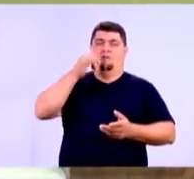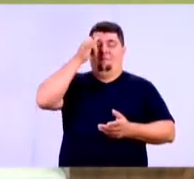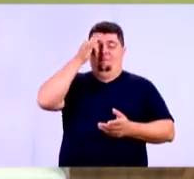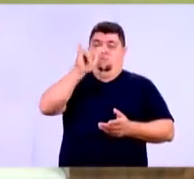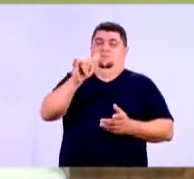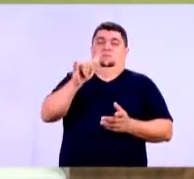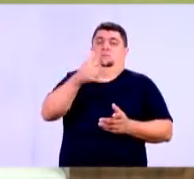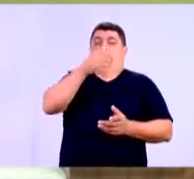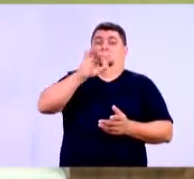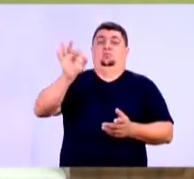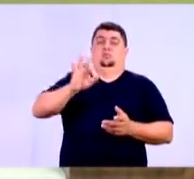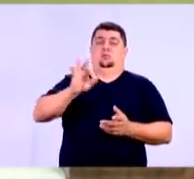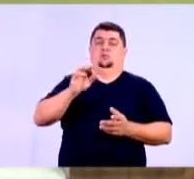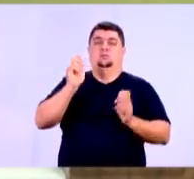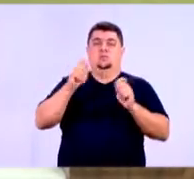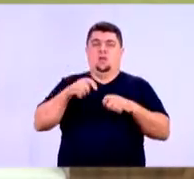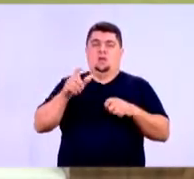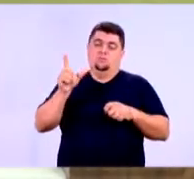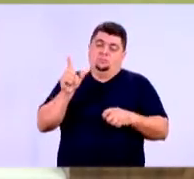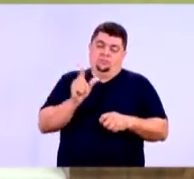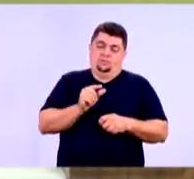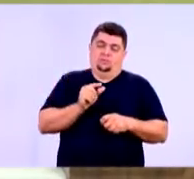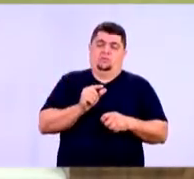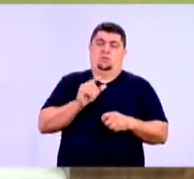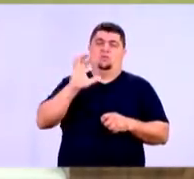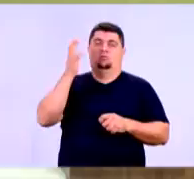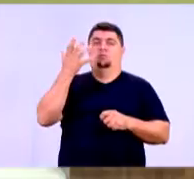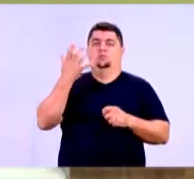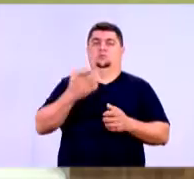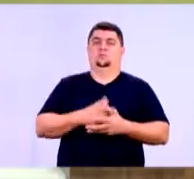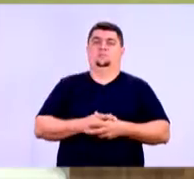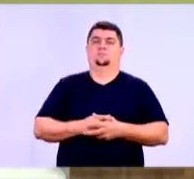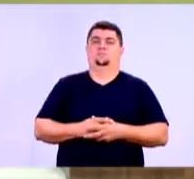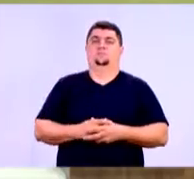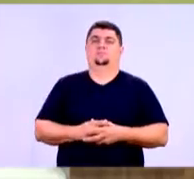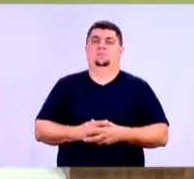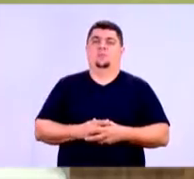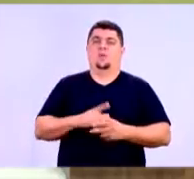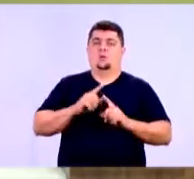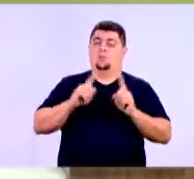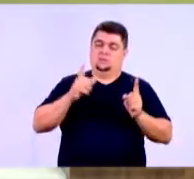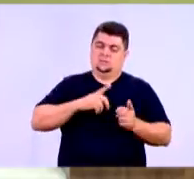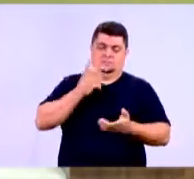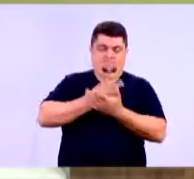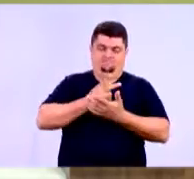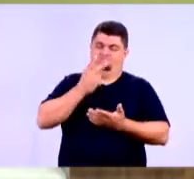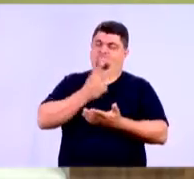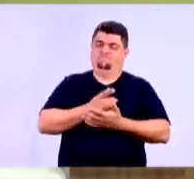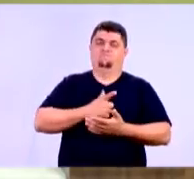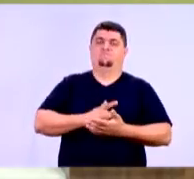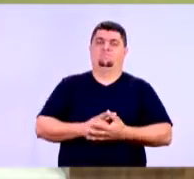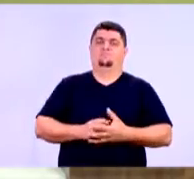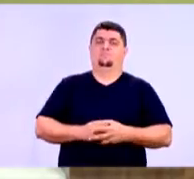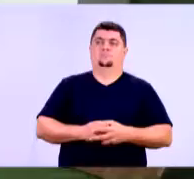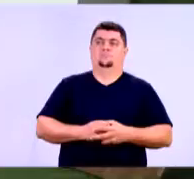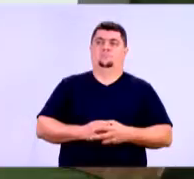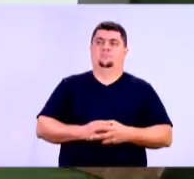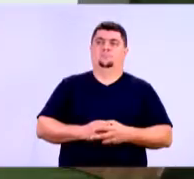como ser mitigado. Você pode reduzir a chance de acontecer alguma coisa, mas ele sempre estará presente. Muito bom,